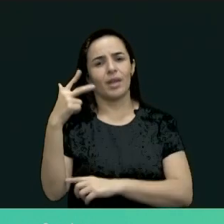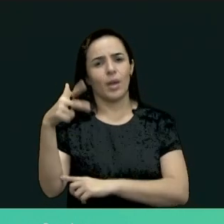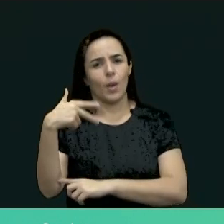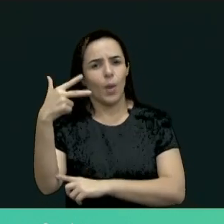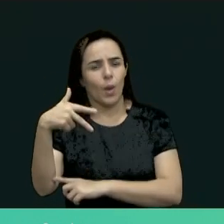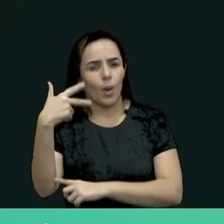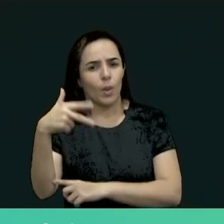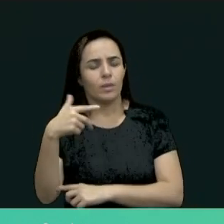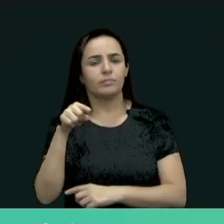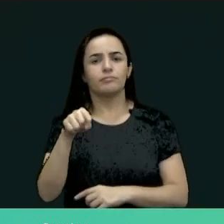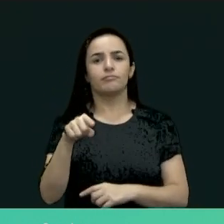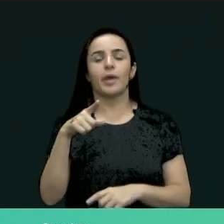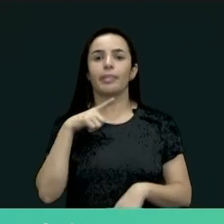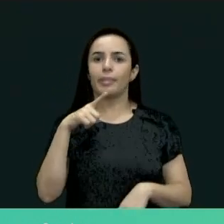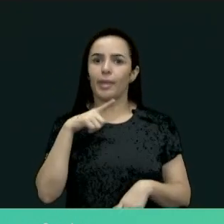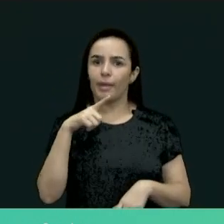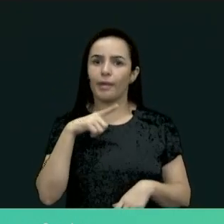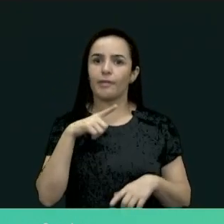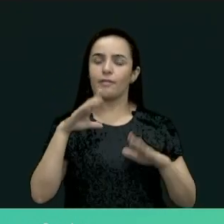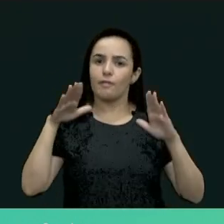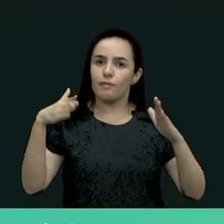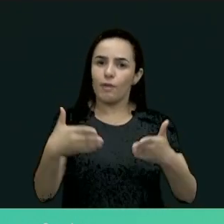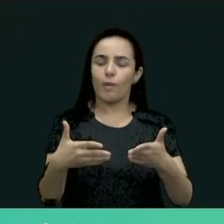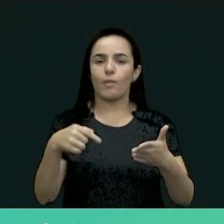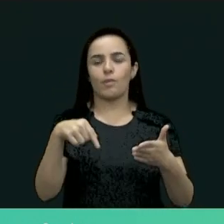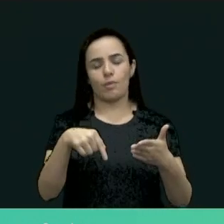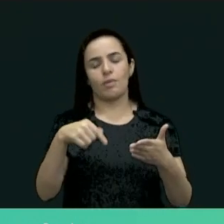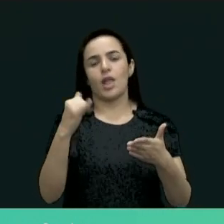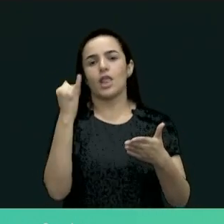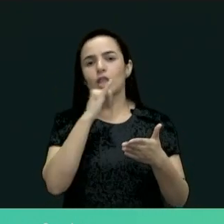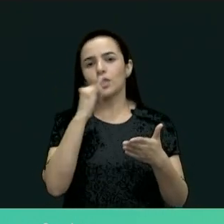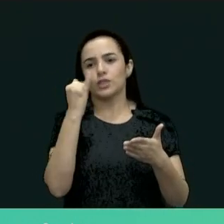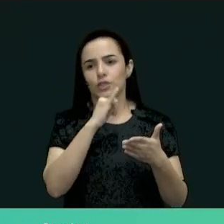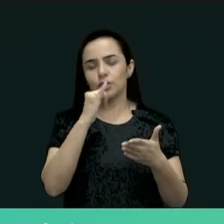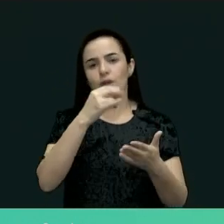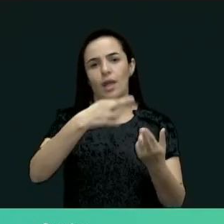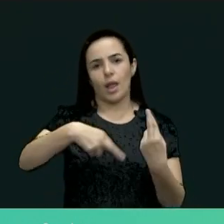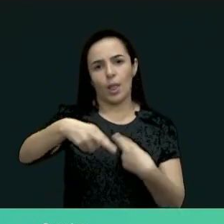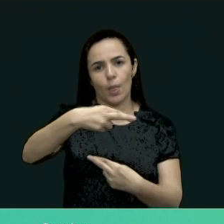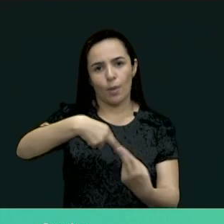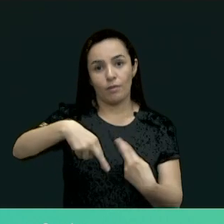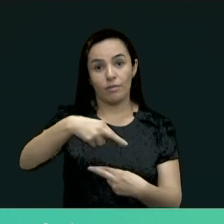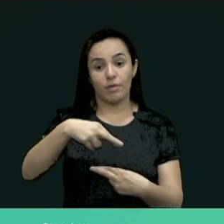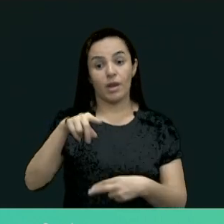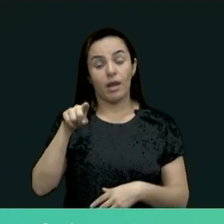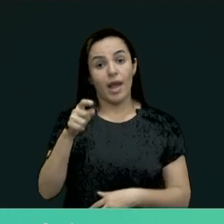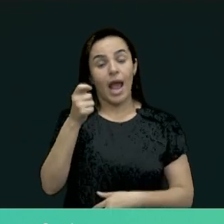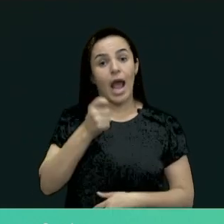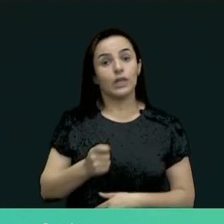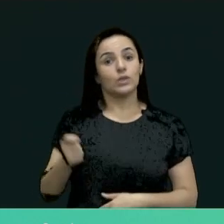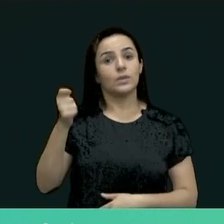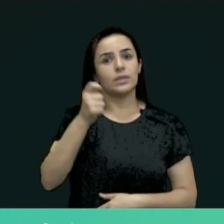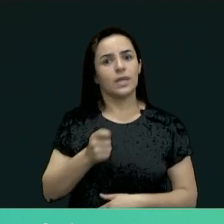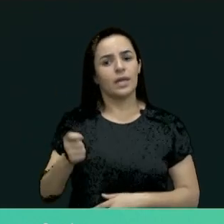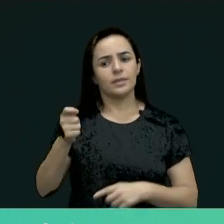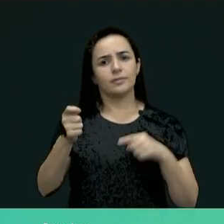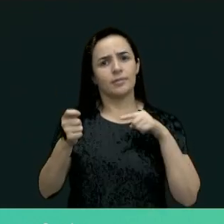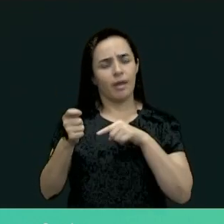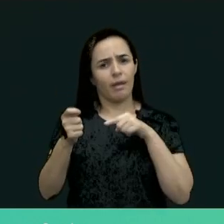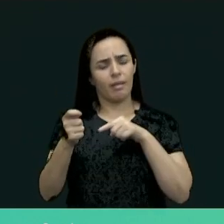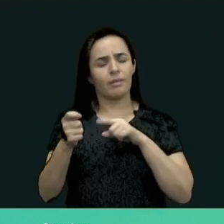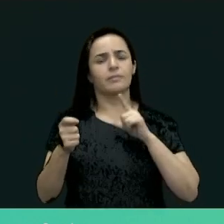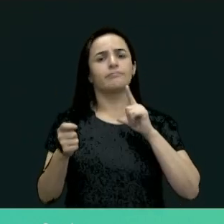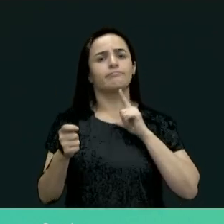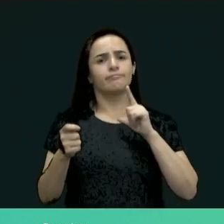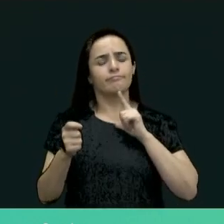fortemente em energias renováveis. E a associação, ela tem se modificado bastante no